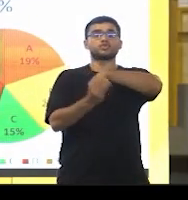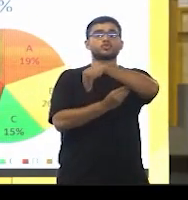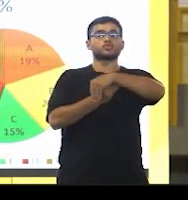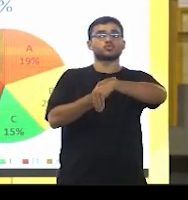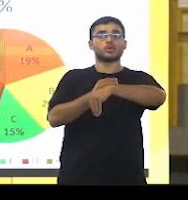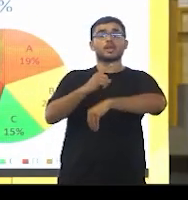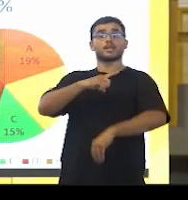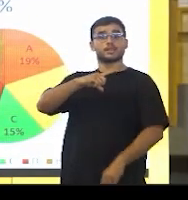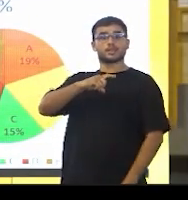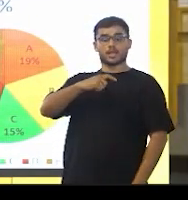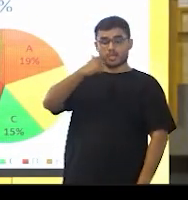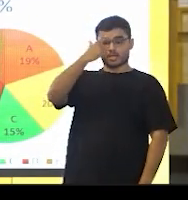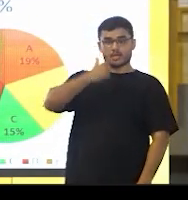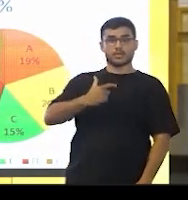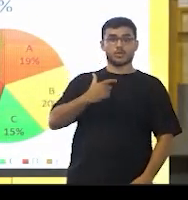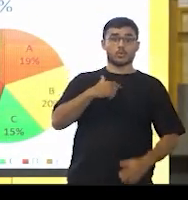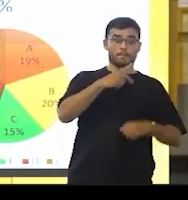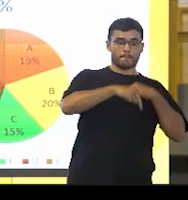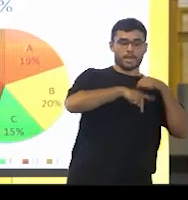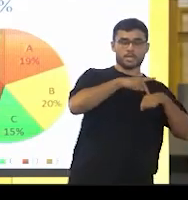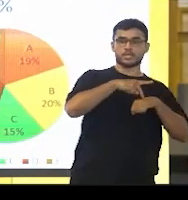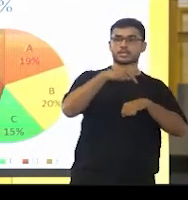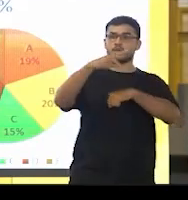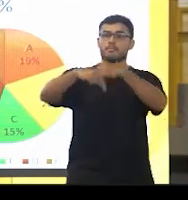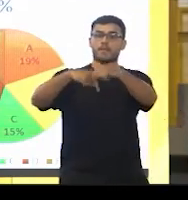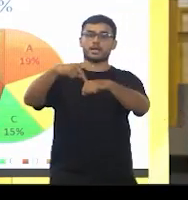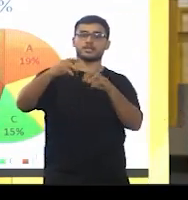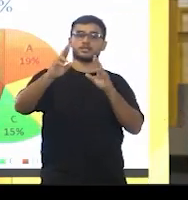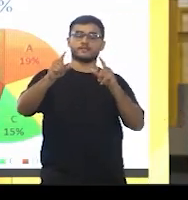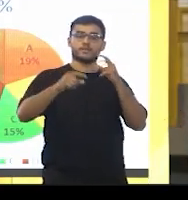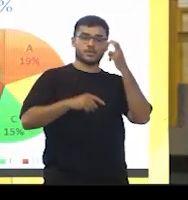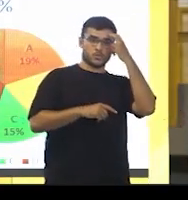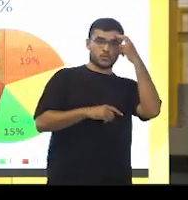miscigenação étnica cultural. De novo, Marden.